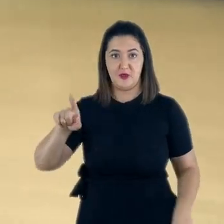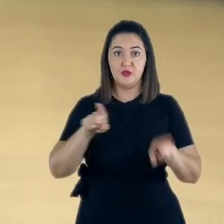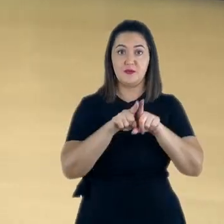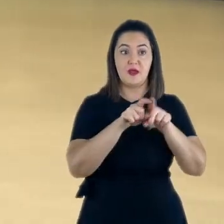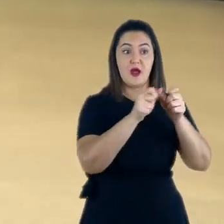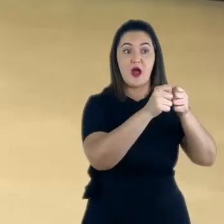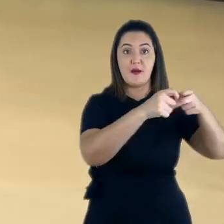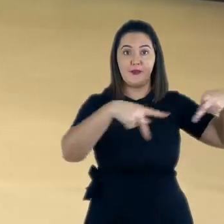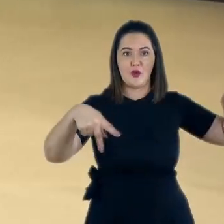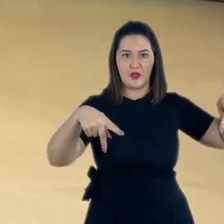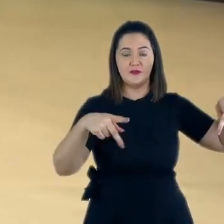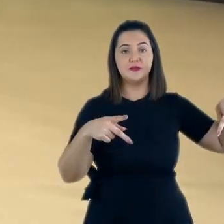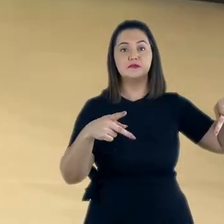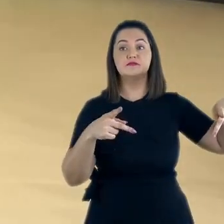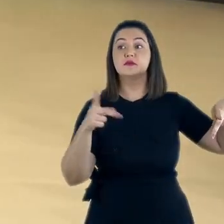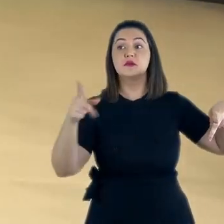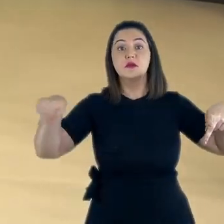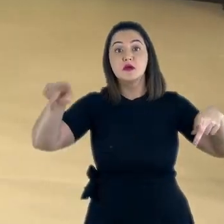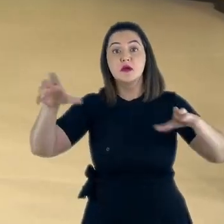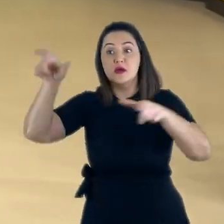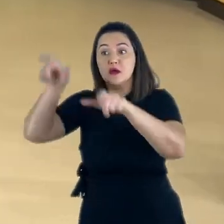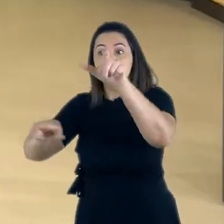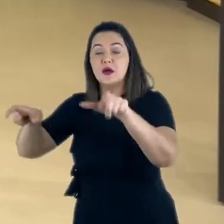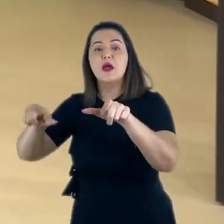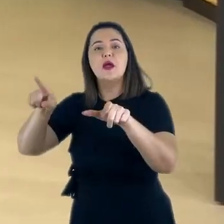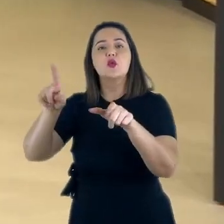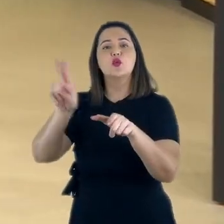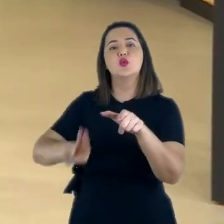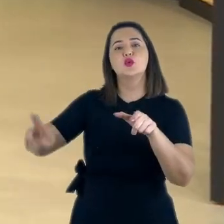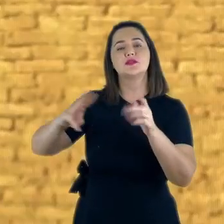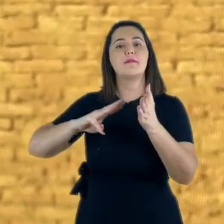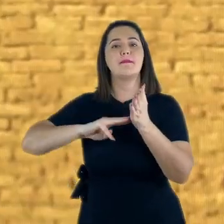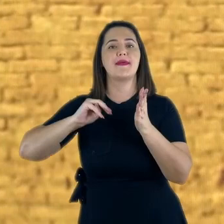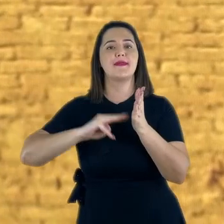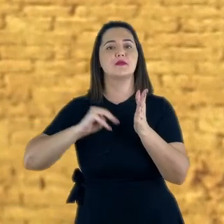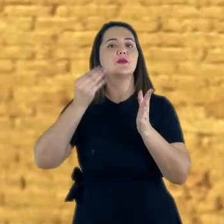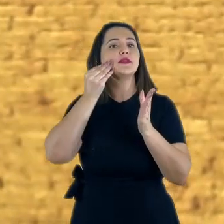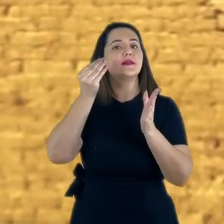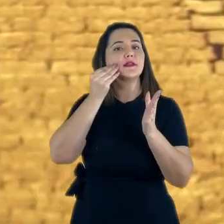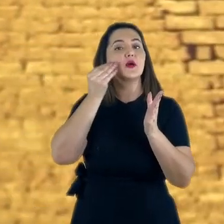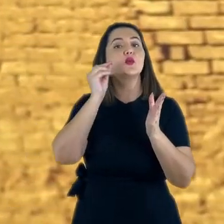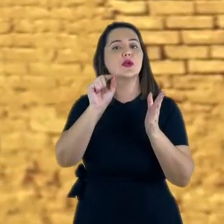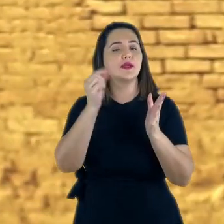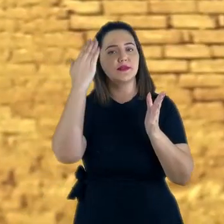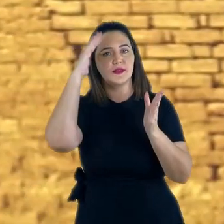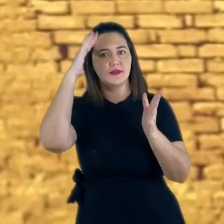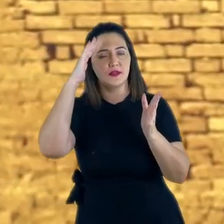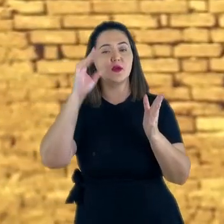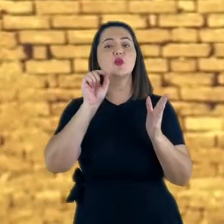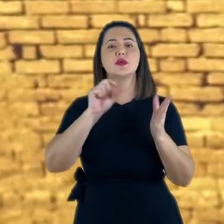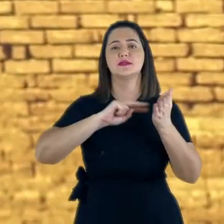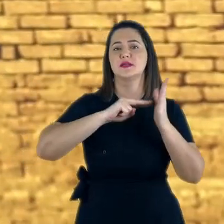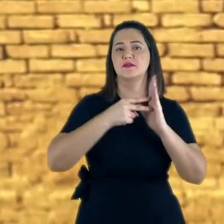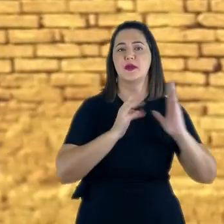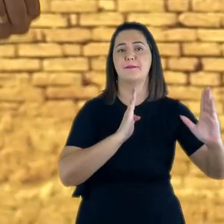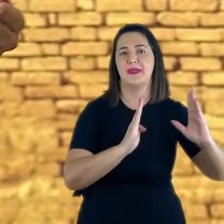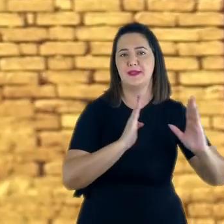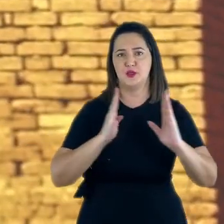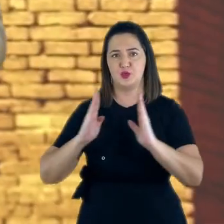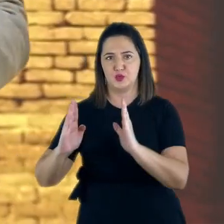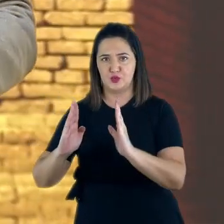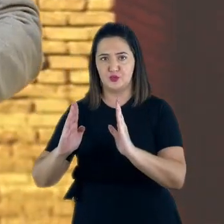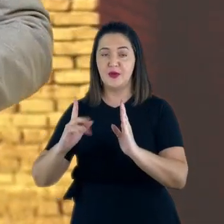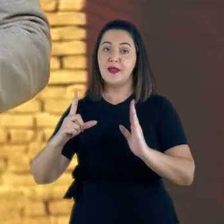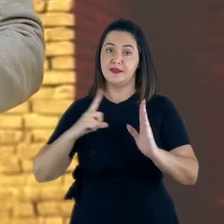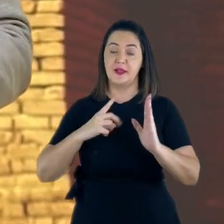interpretar a profecia de tempo que estava nesses livros. Como um dos principais pilares do método chamado